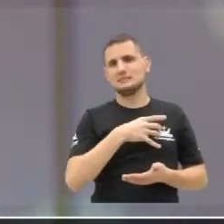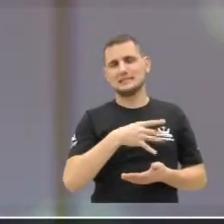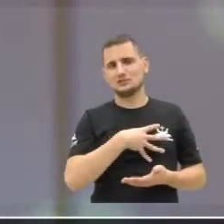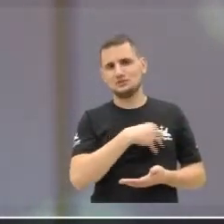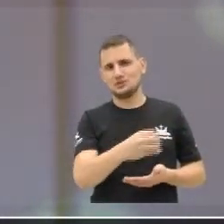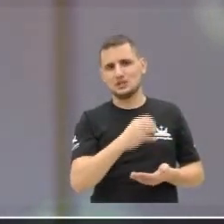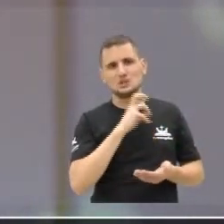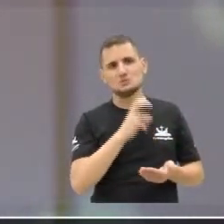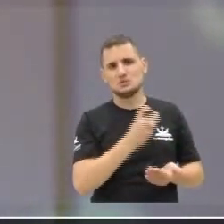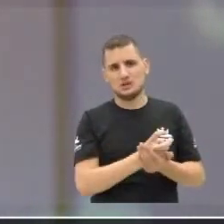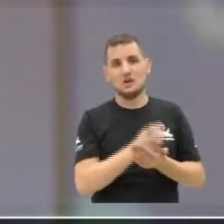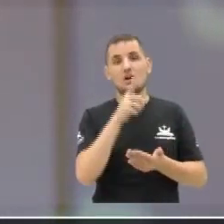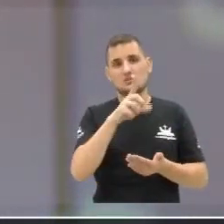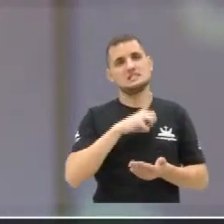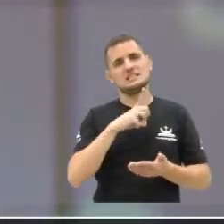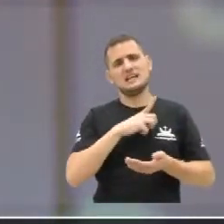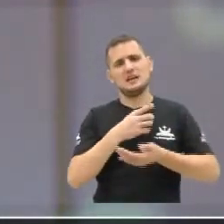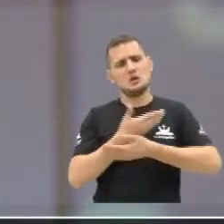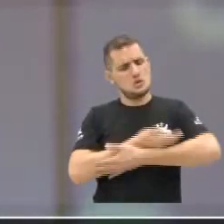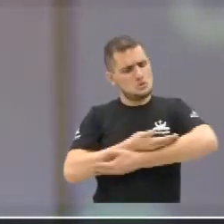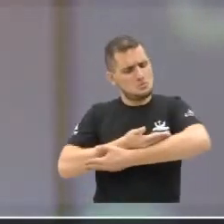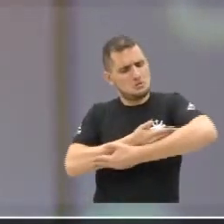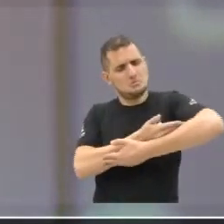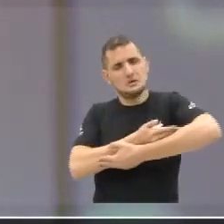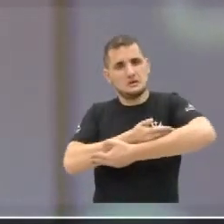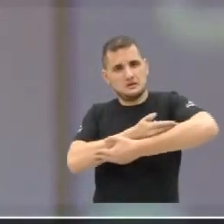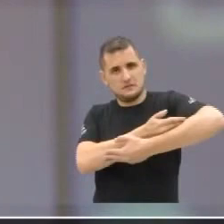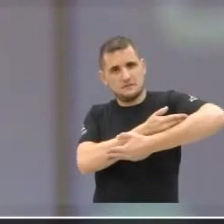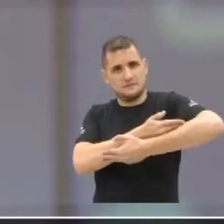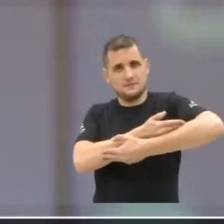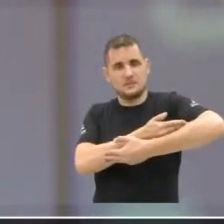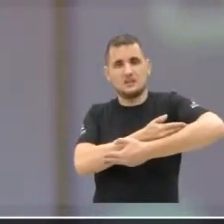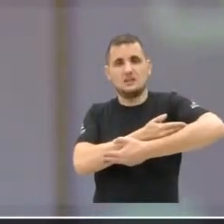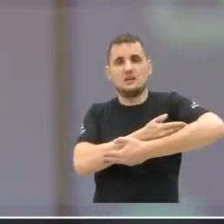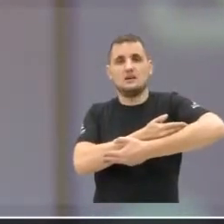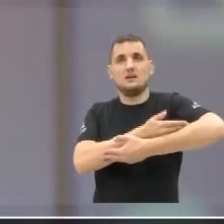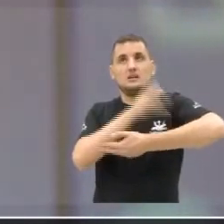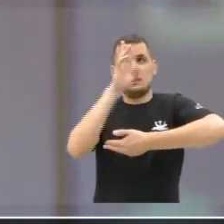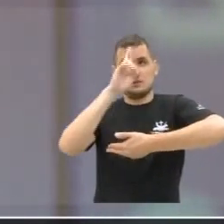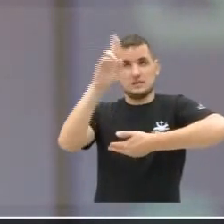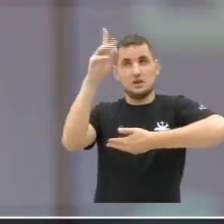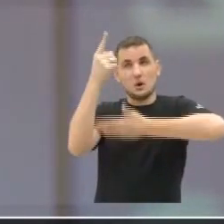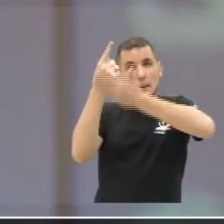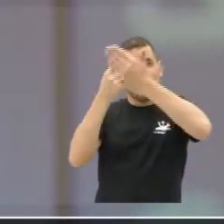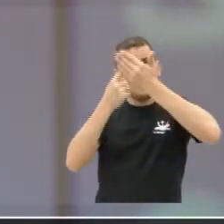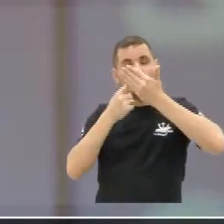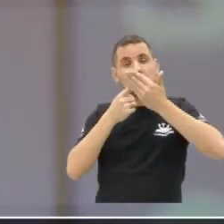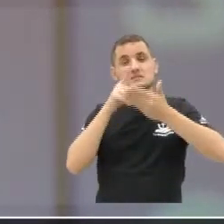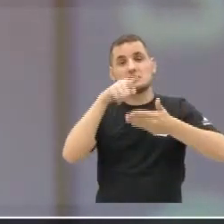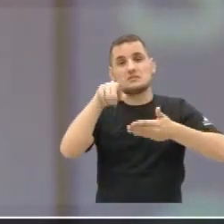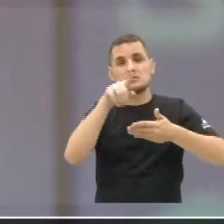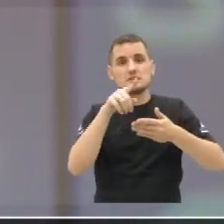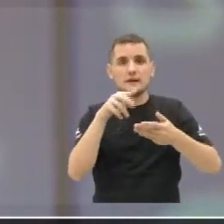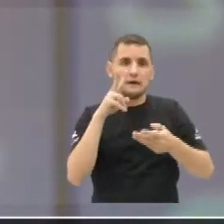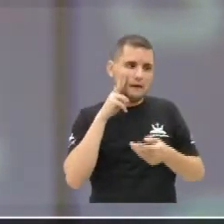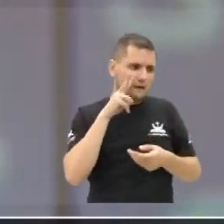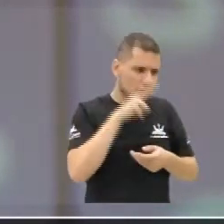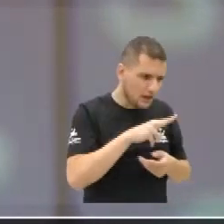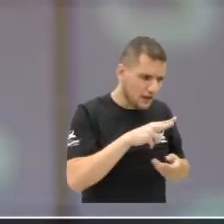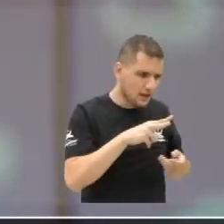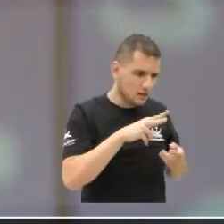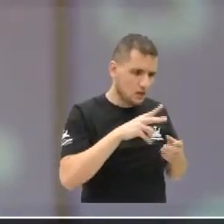a uma criança pequena. O Senhor me dá a imagem de você muitas vezes indo à cama, no